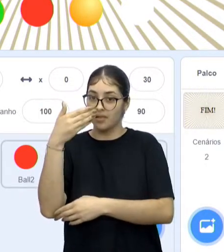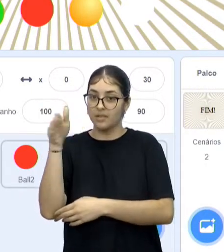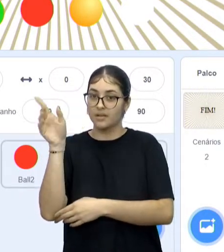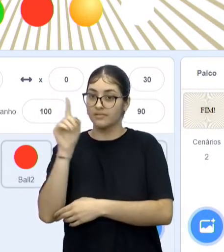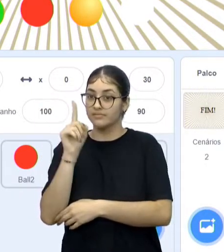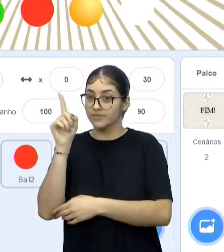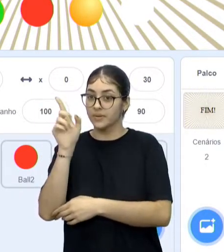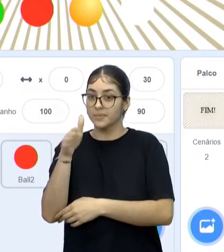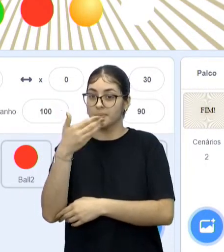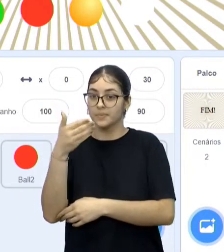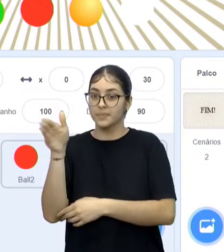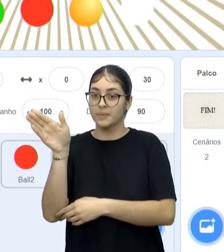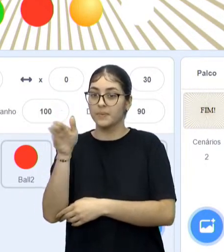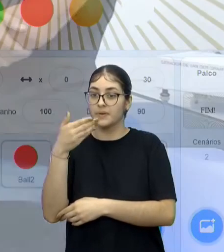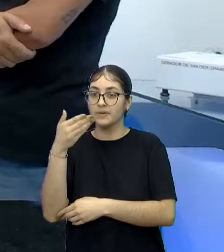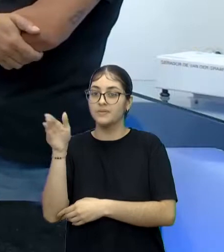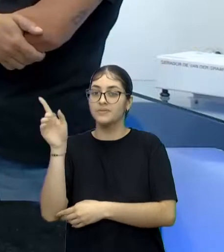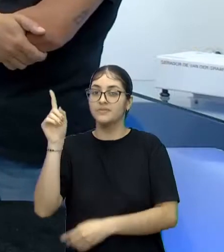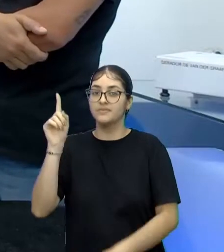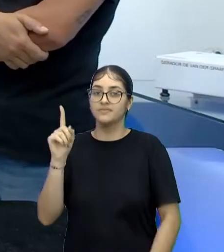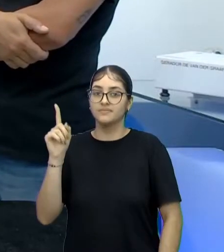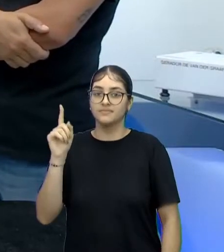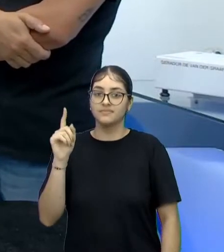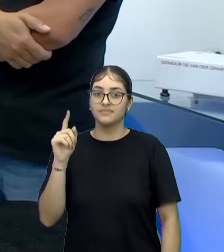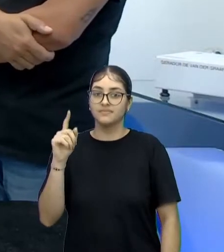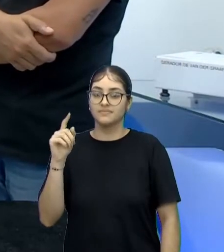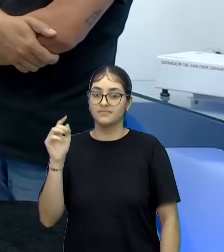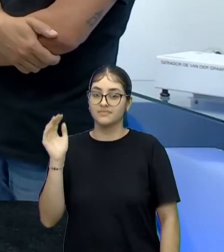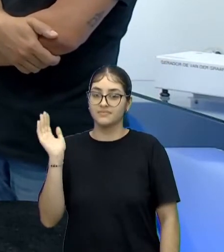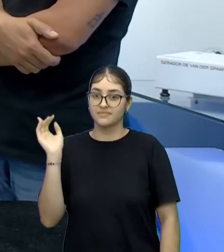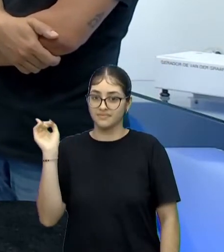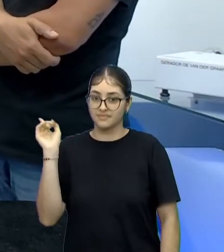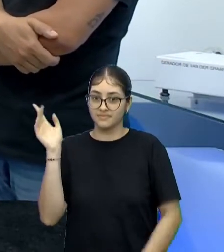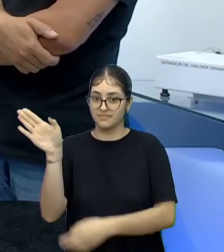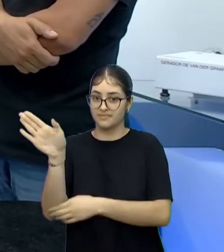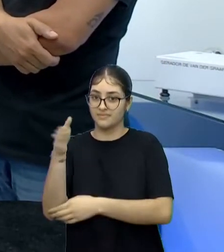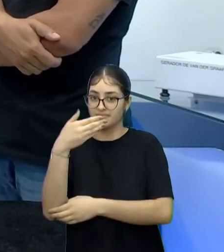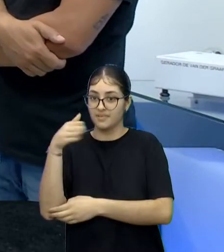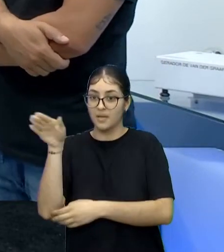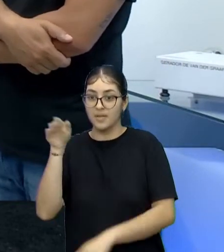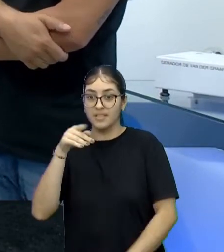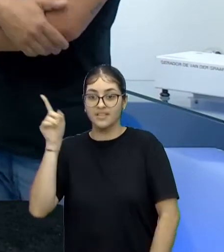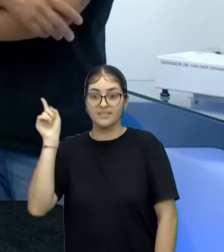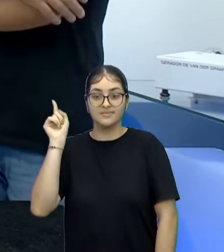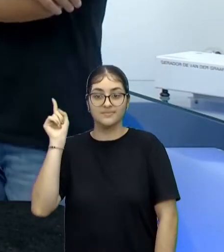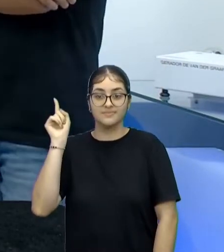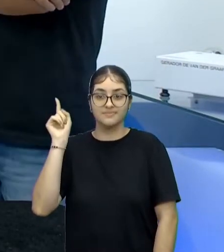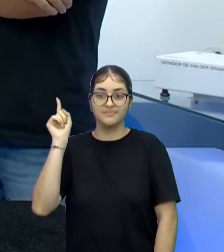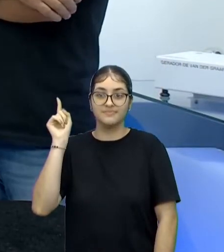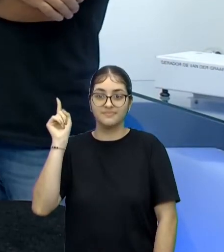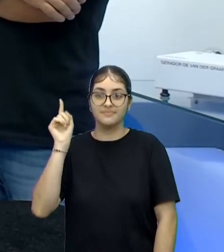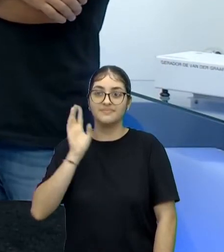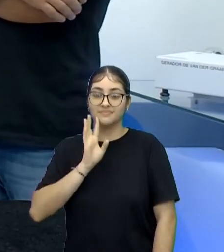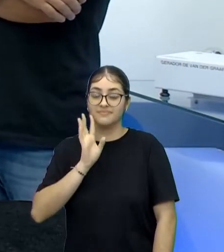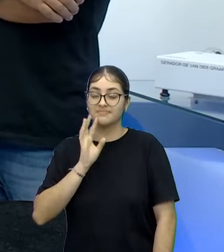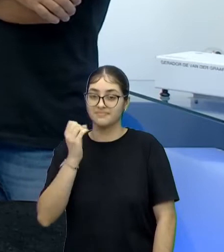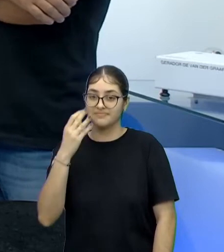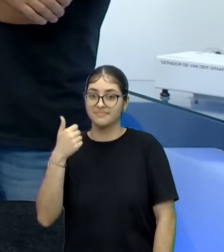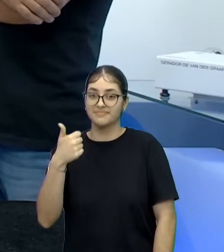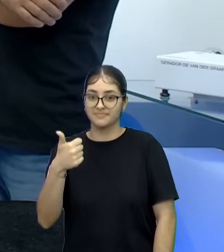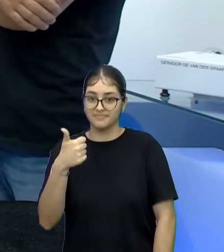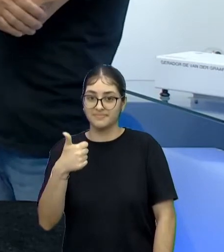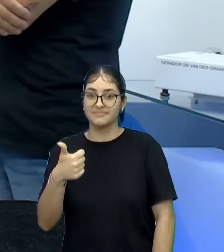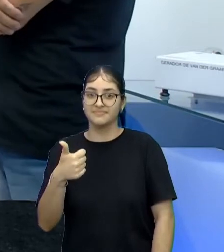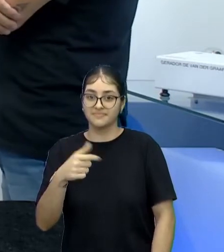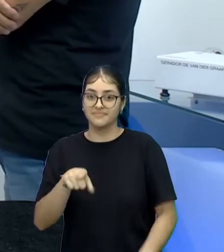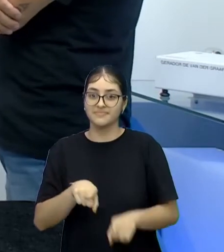deixa eu ver se ele mostra pra gente, aqui pode mostrar melhor. Lá em cima tem uma bandeirinha verde. Isso, legal. E um comandinho,